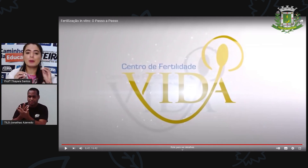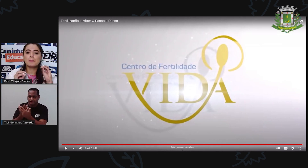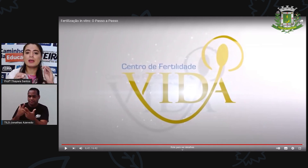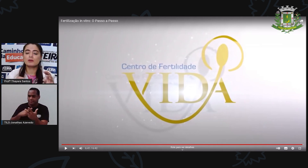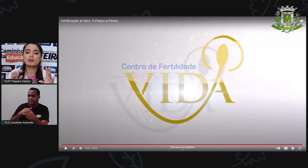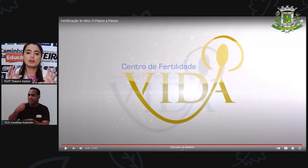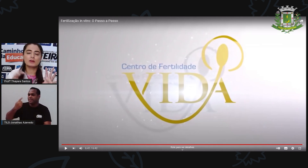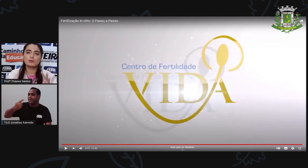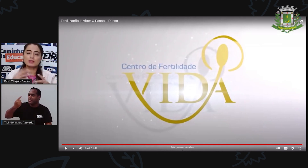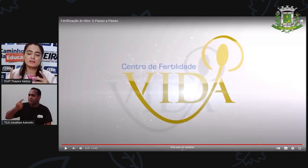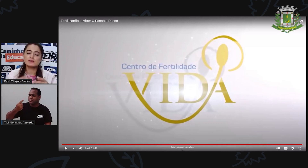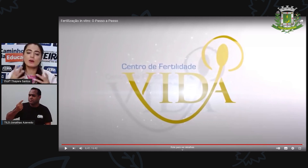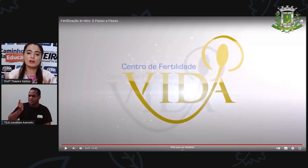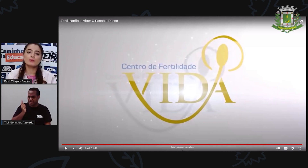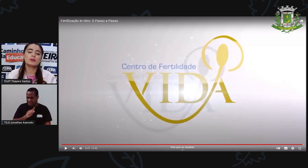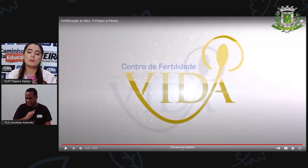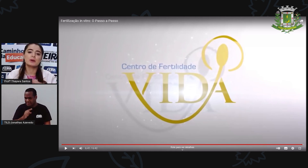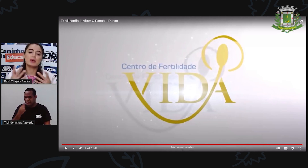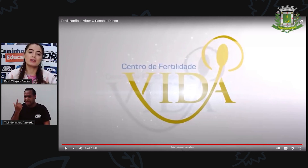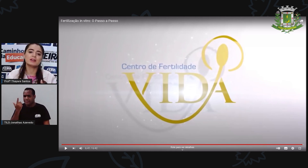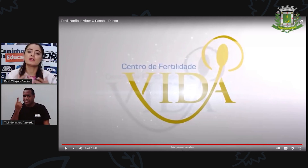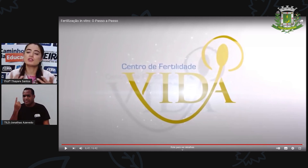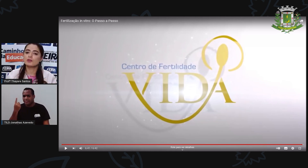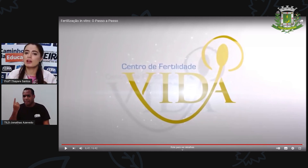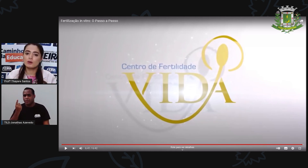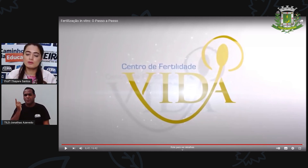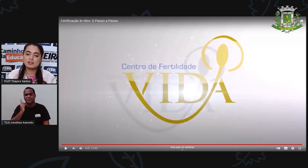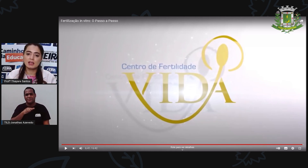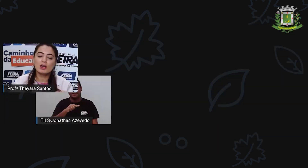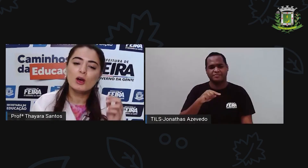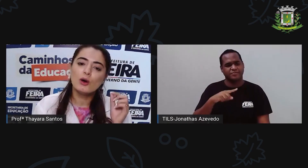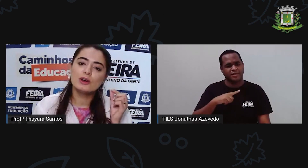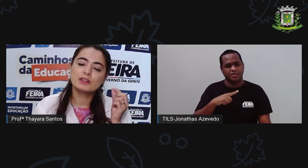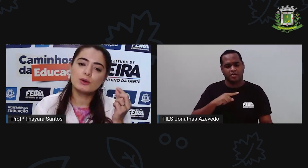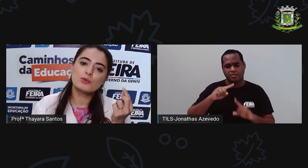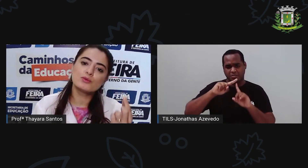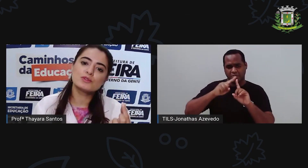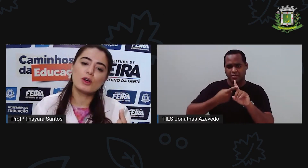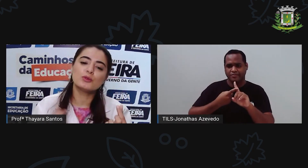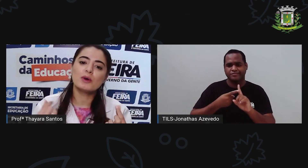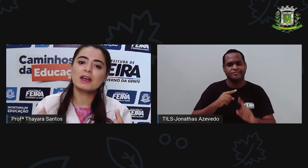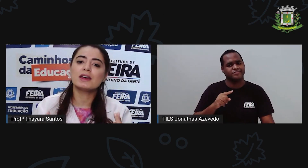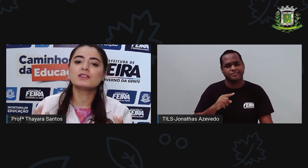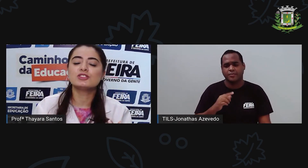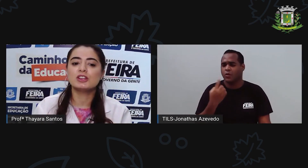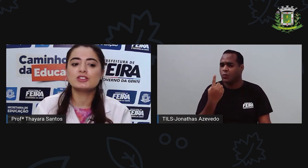no primeiro, muitas vezes não é na primeira tentativa que ela consegue, ou então um